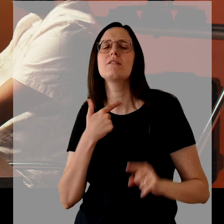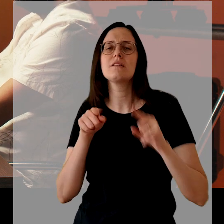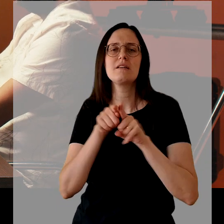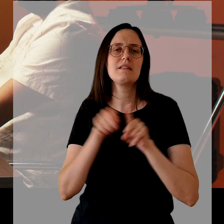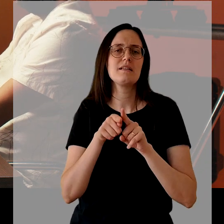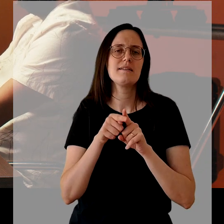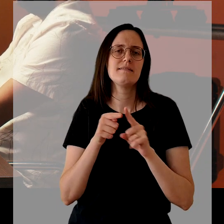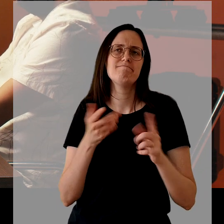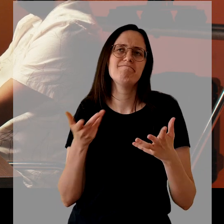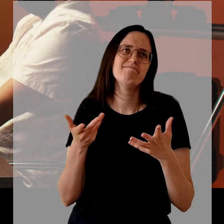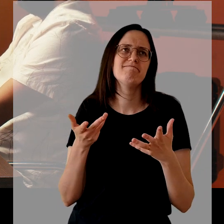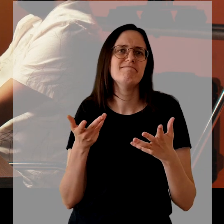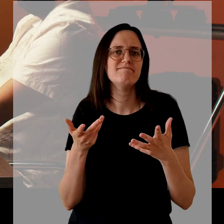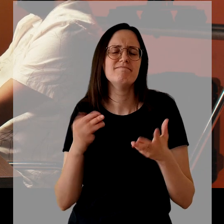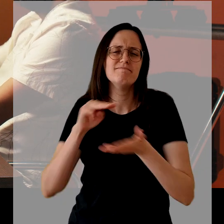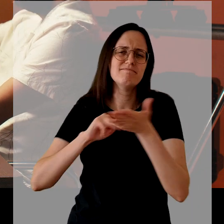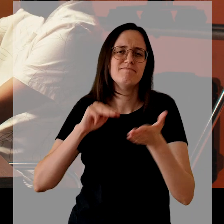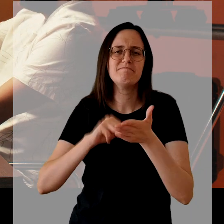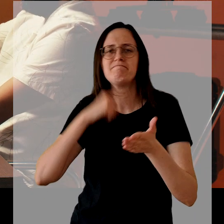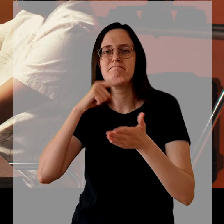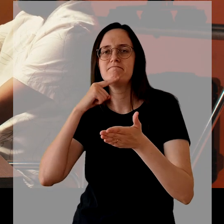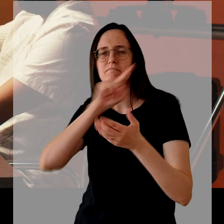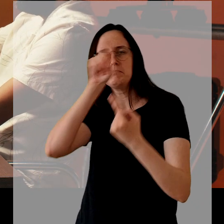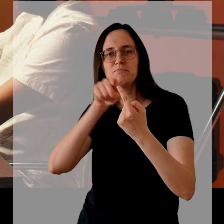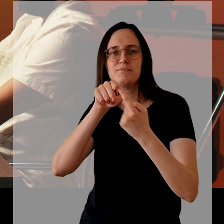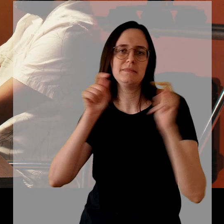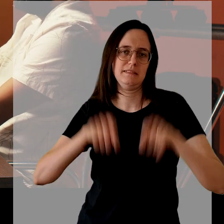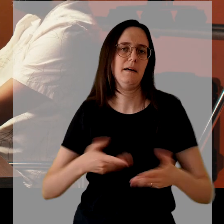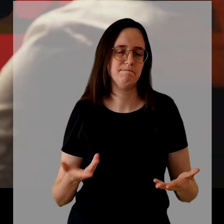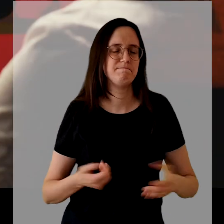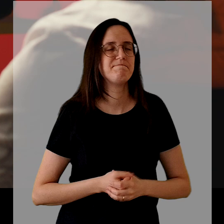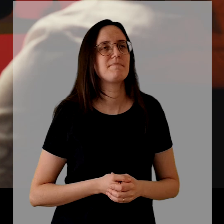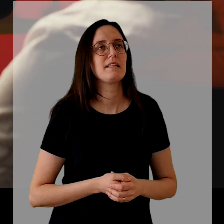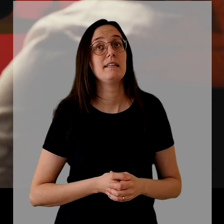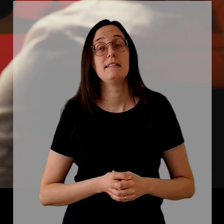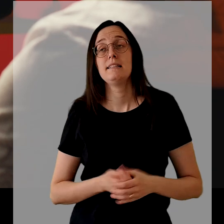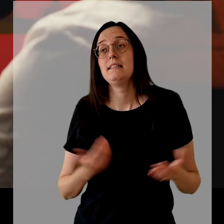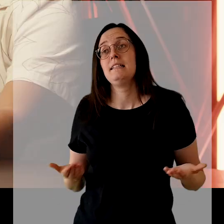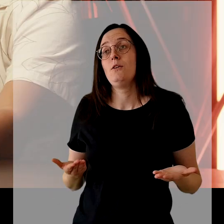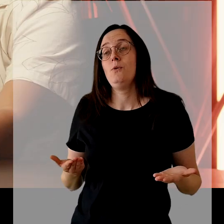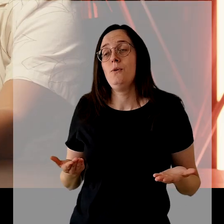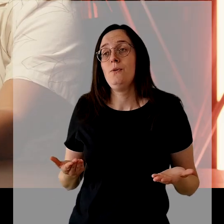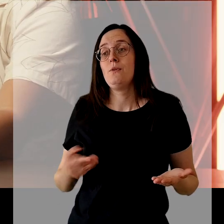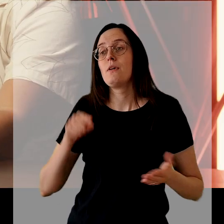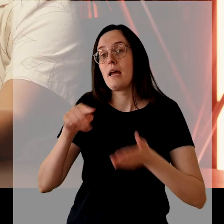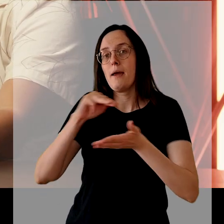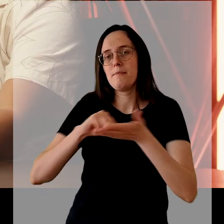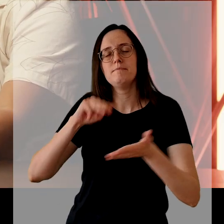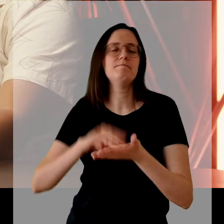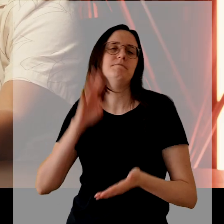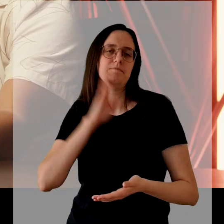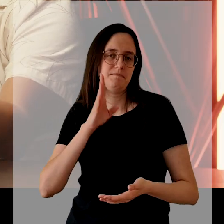vontade e uma metodologia para chegar nesse ponto, assim, né? Então, esse